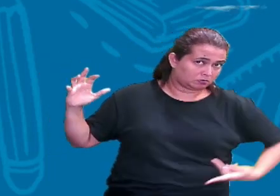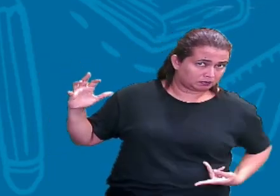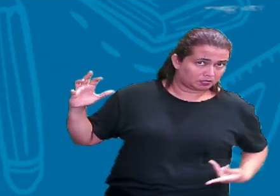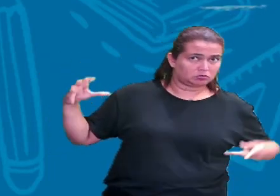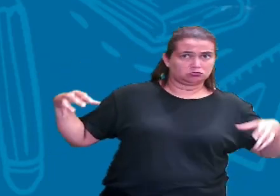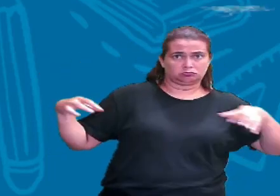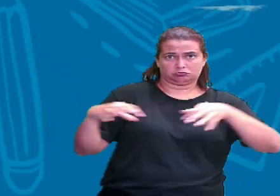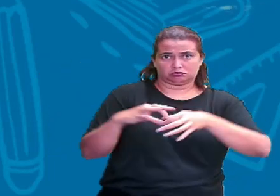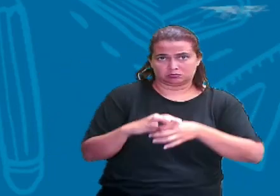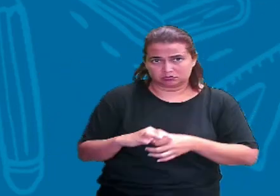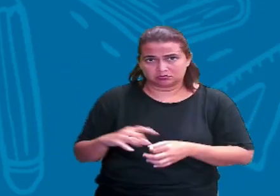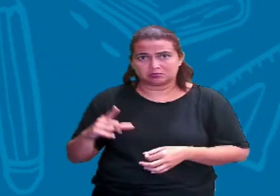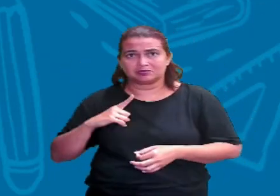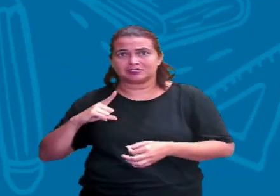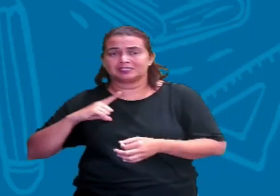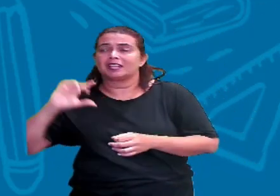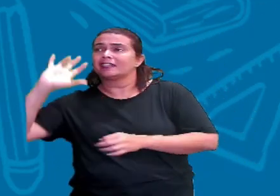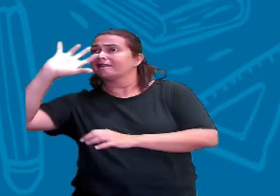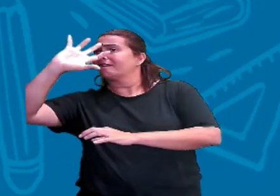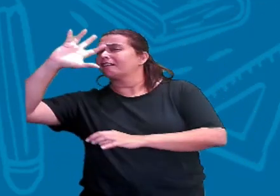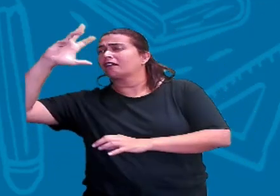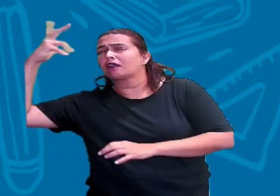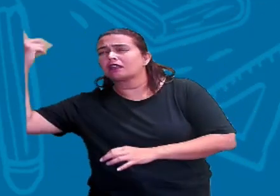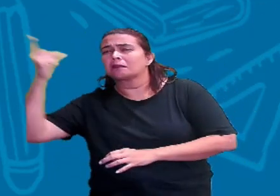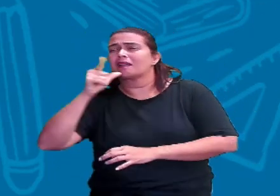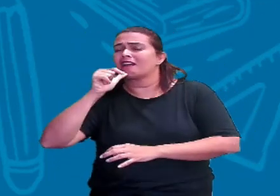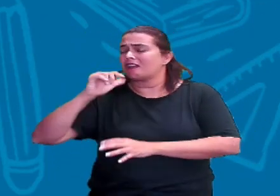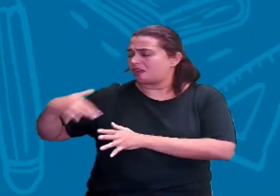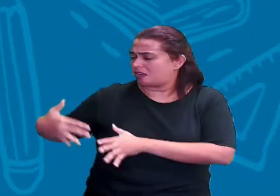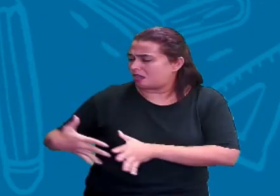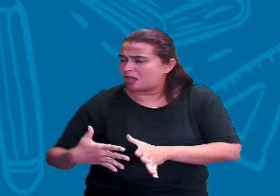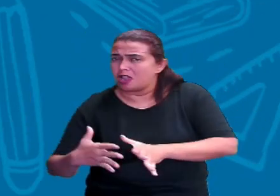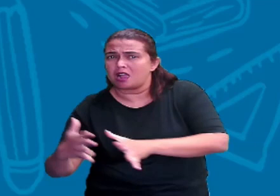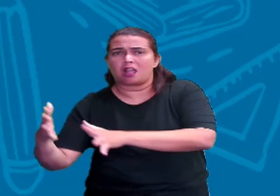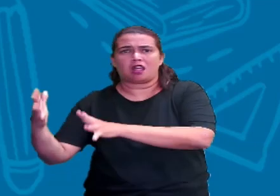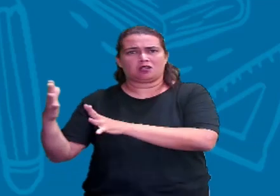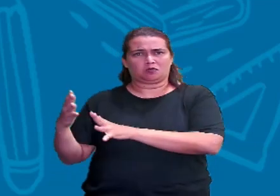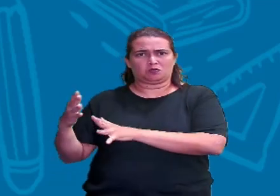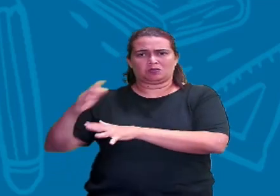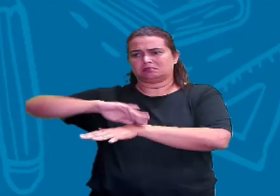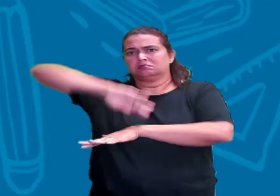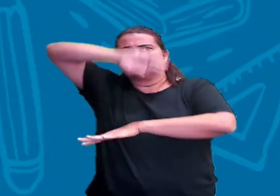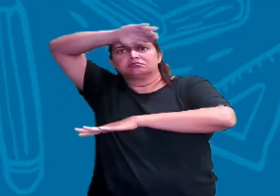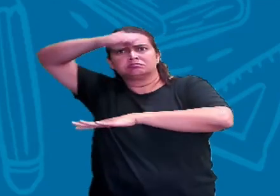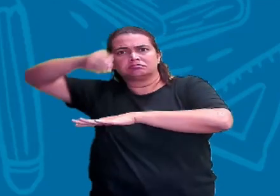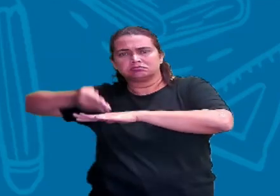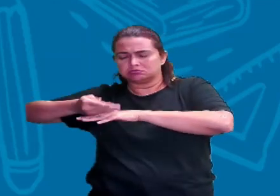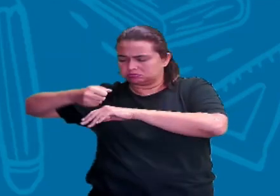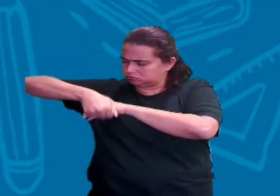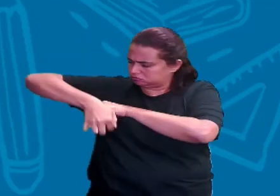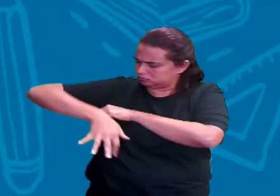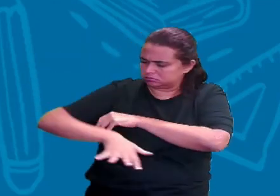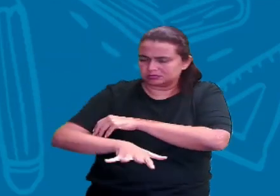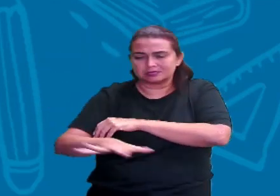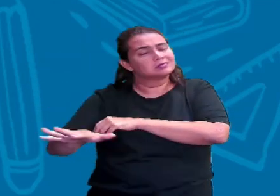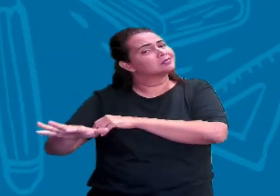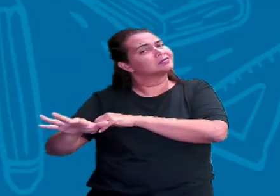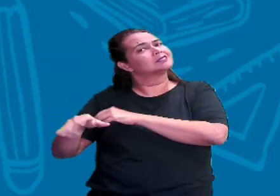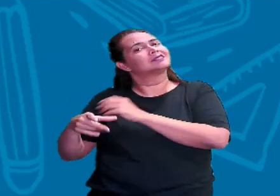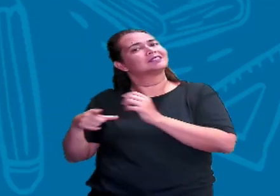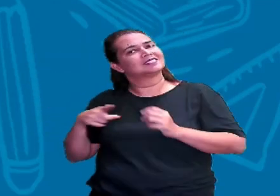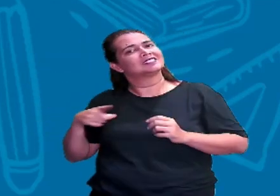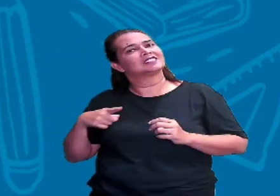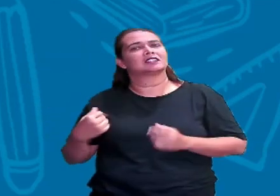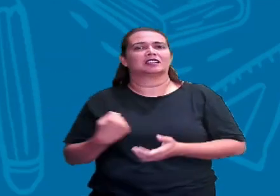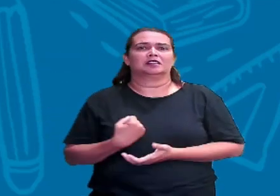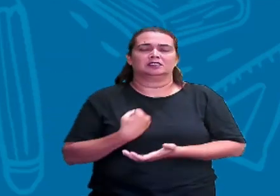biogeografia, a geomorfologia, a hidrogeografia e assim sucessivamente. Podemos estudar a divisão